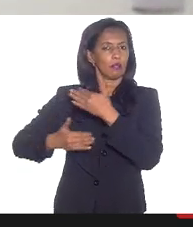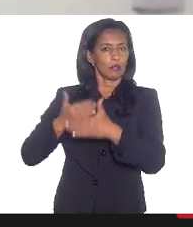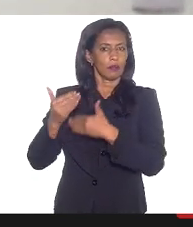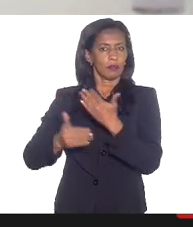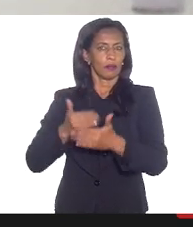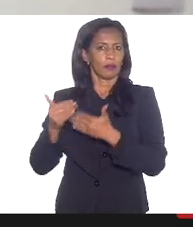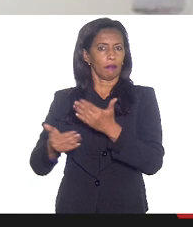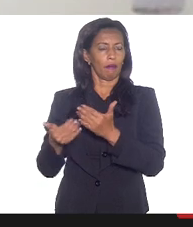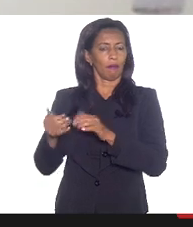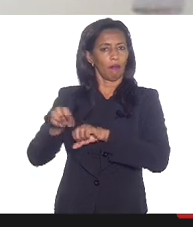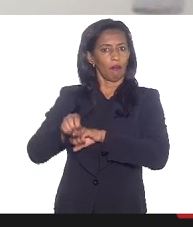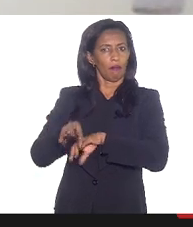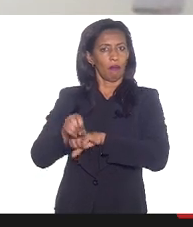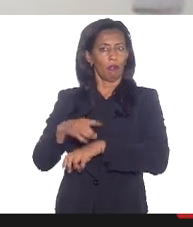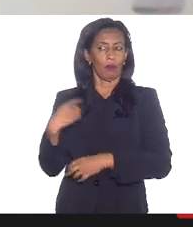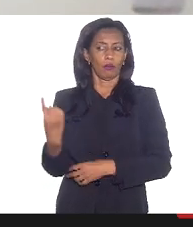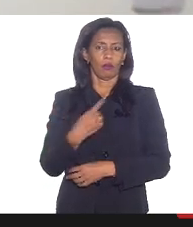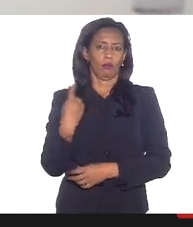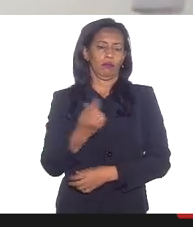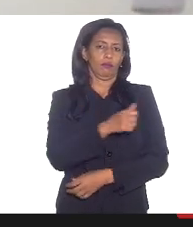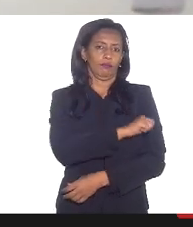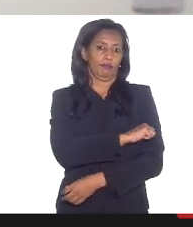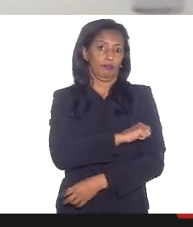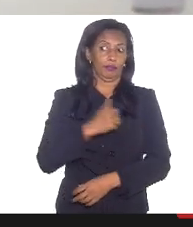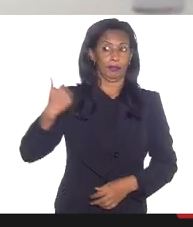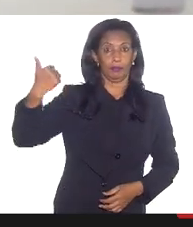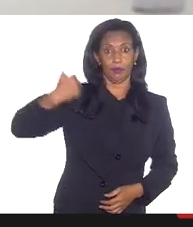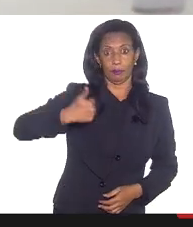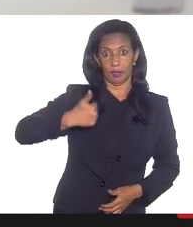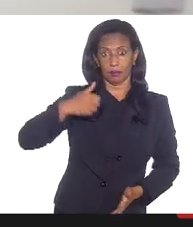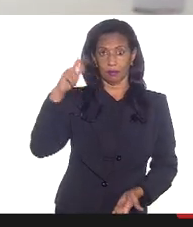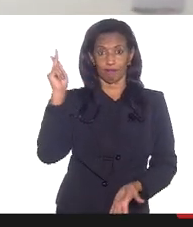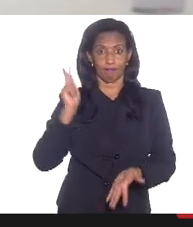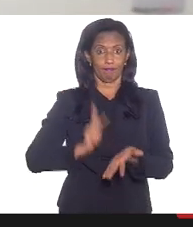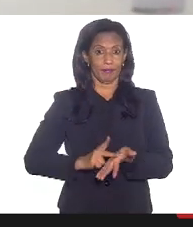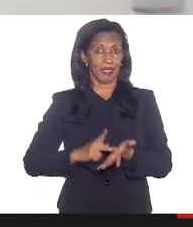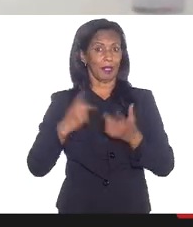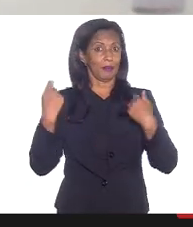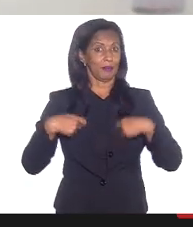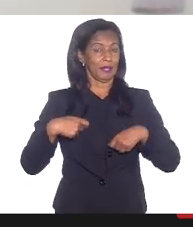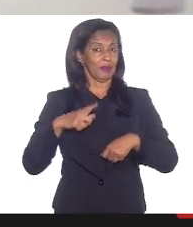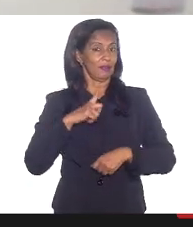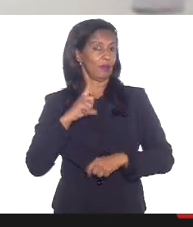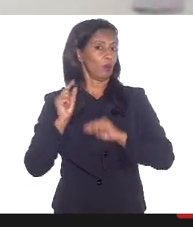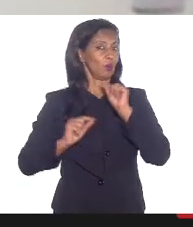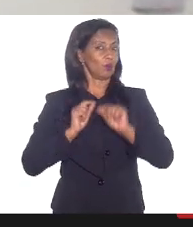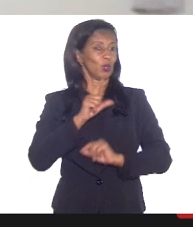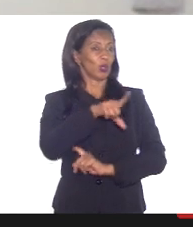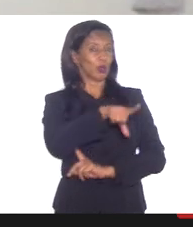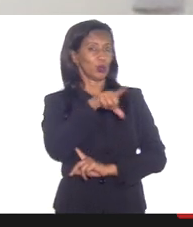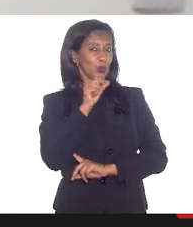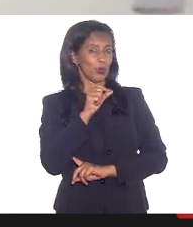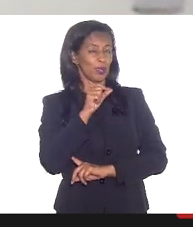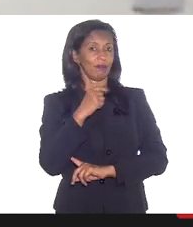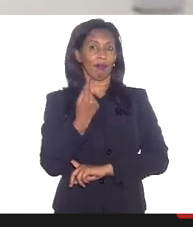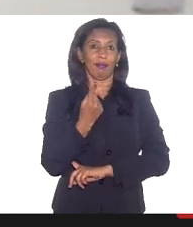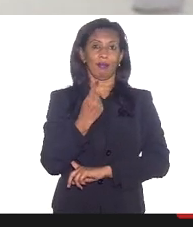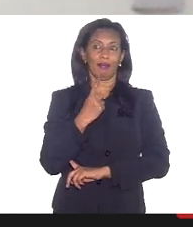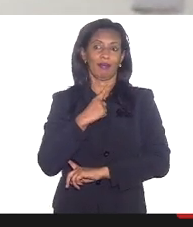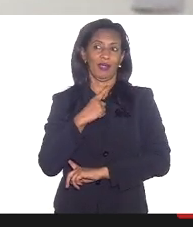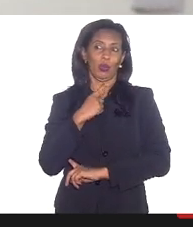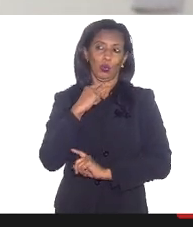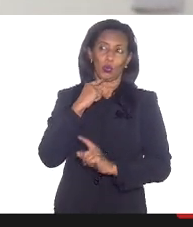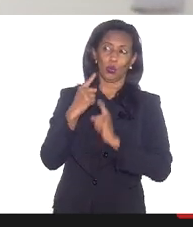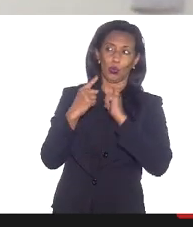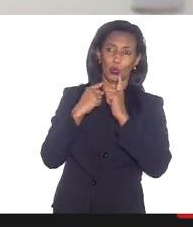processo educacional dos nossos estudantes. Primeiro, de fato, tem que haver opção. E aí a gente tem dúvidas sobre